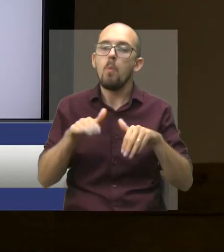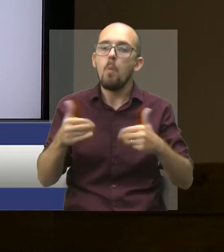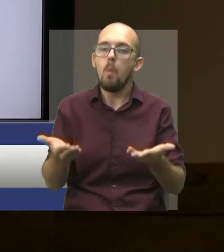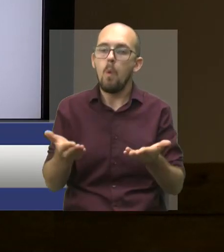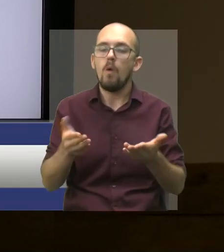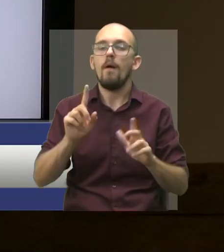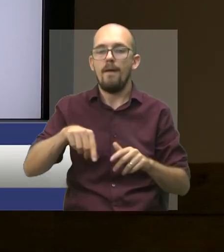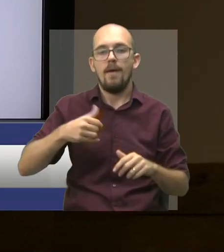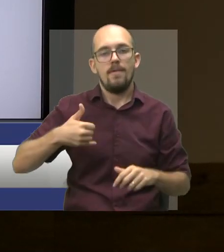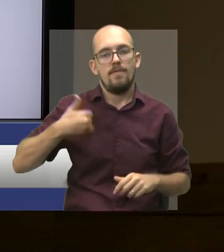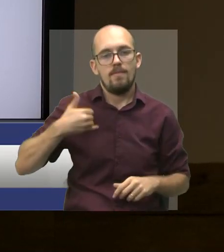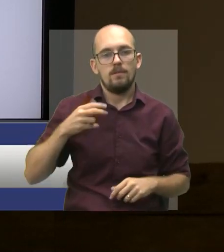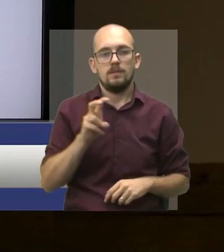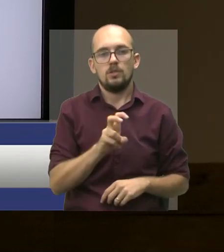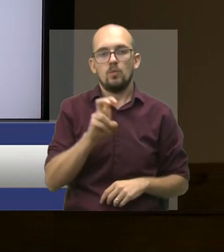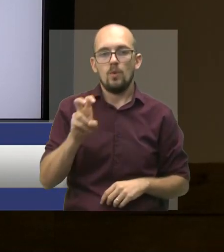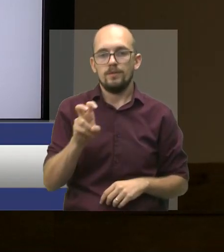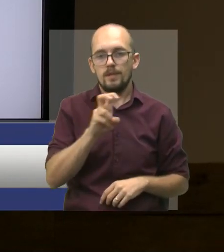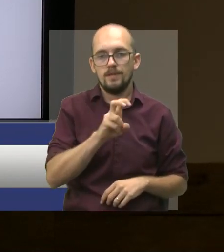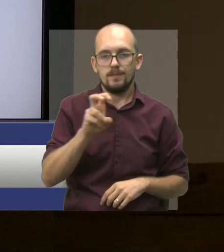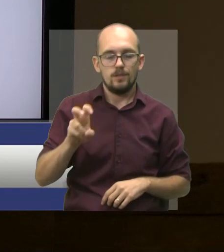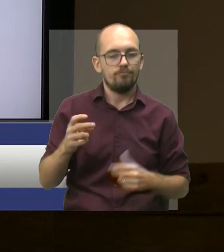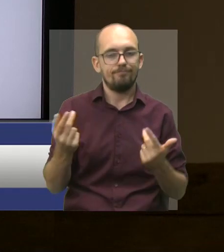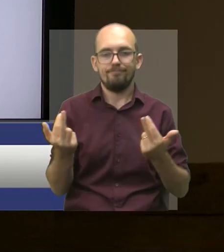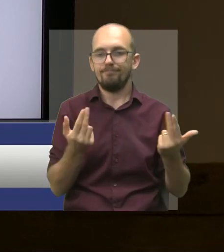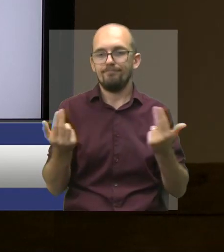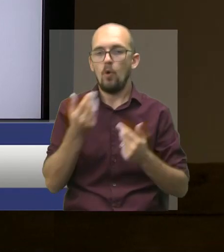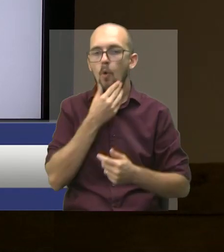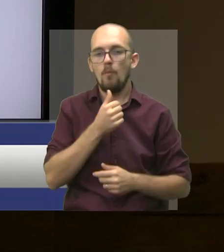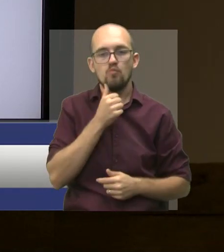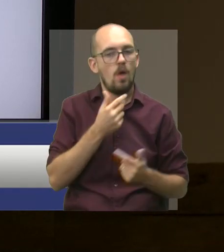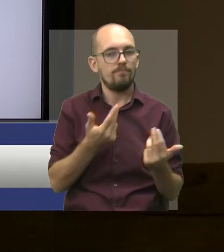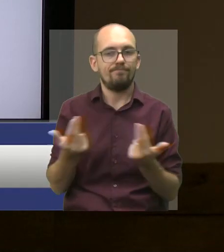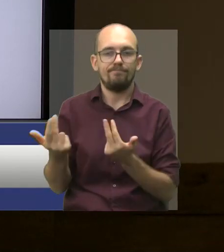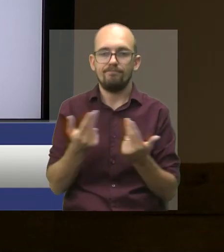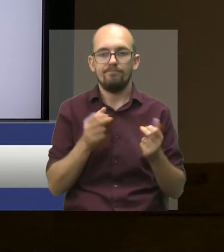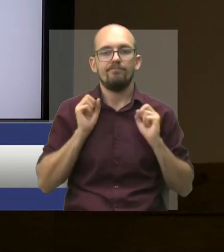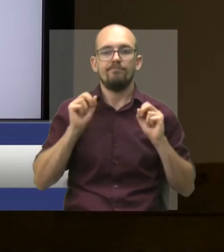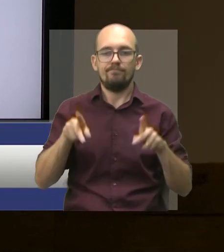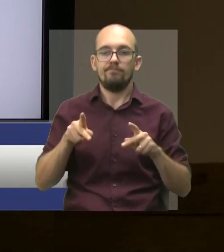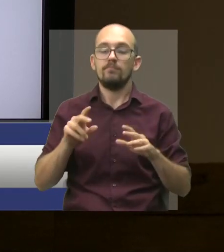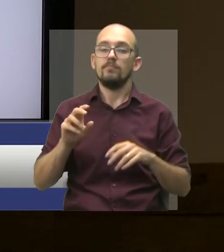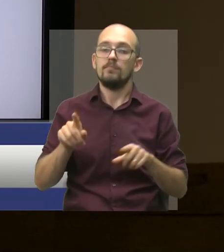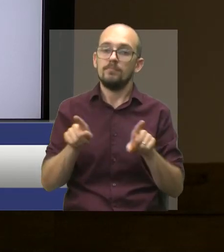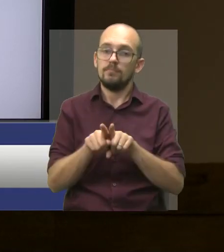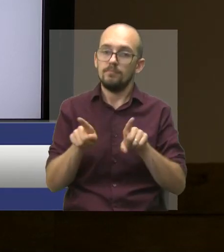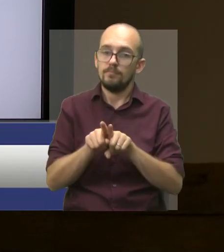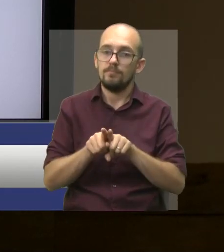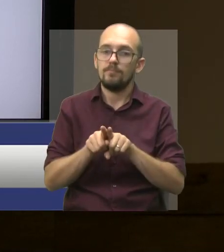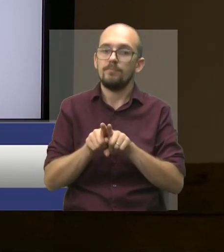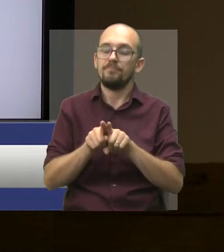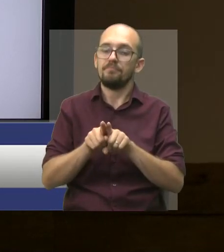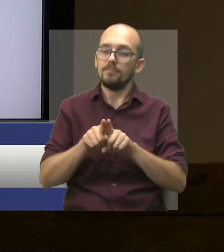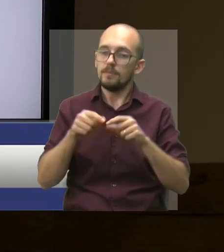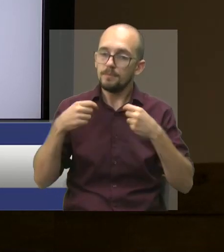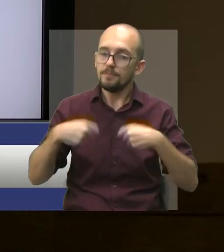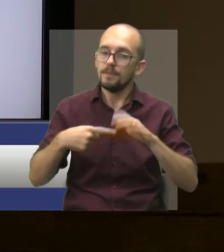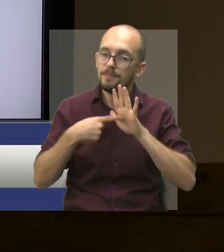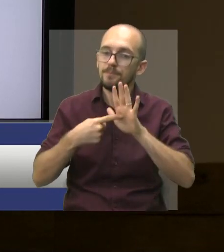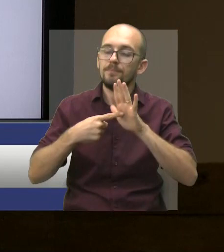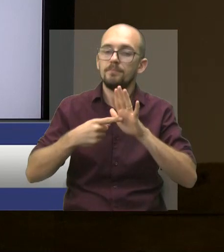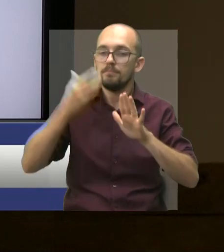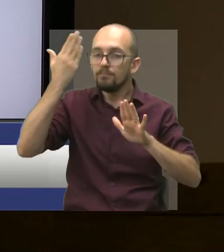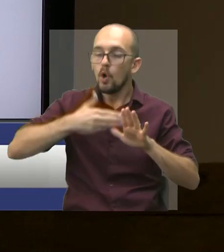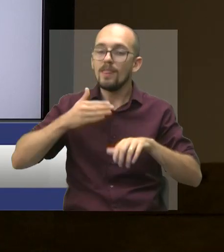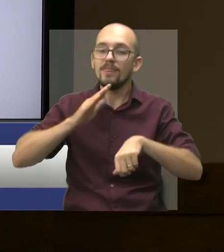ter idade de 55 anos para ambos os sexos, vai ter que comprovar o tempo de